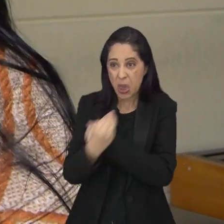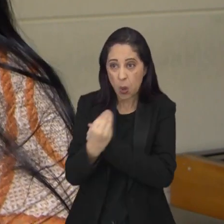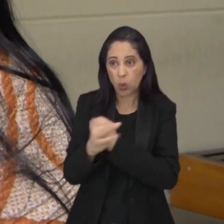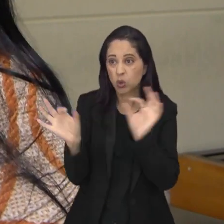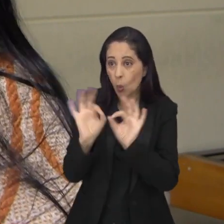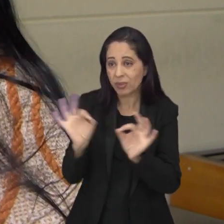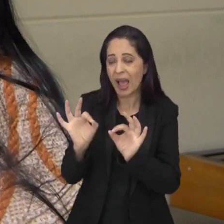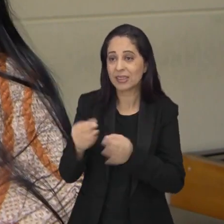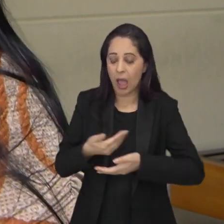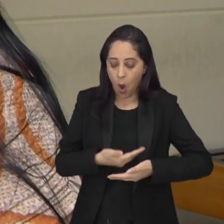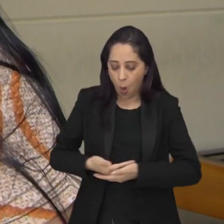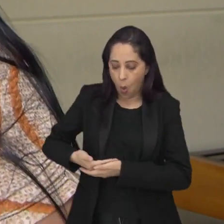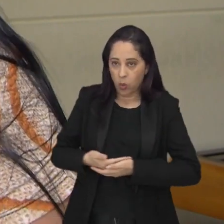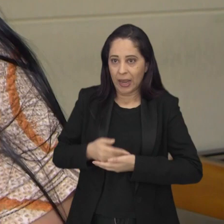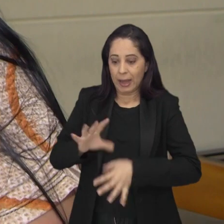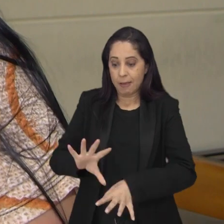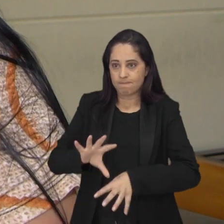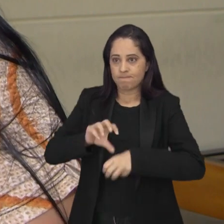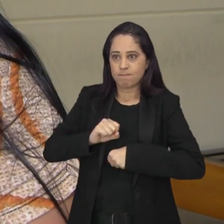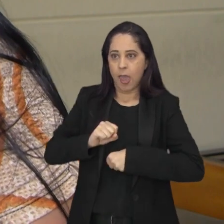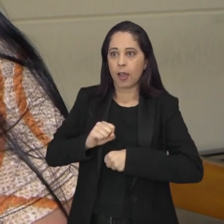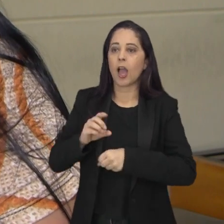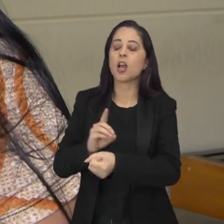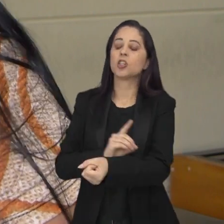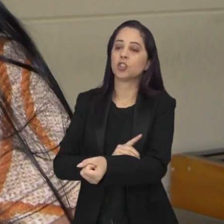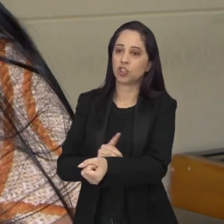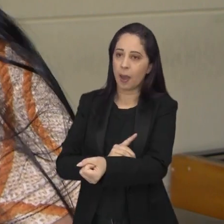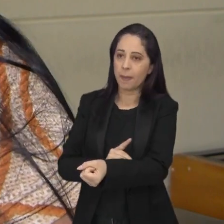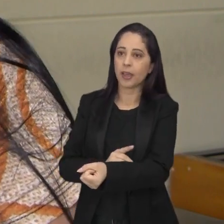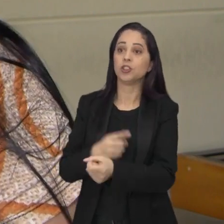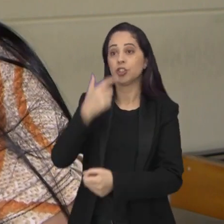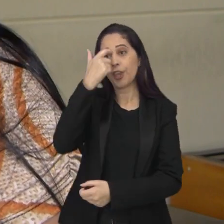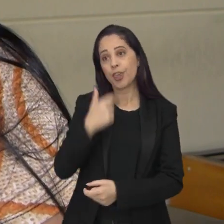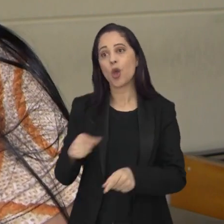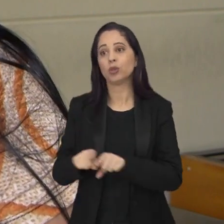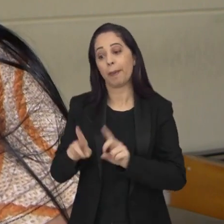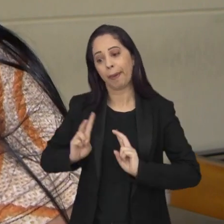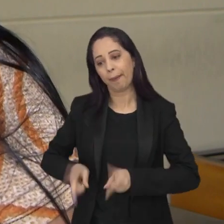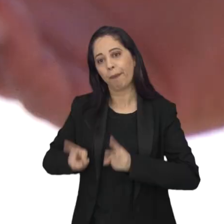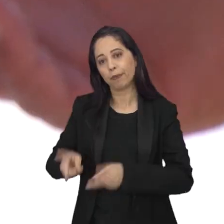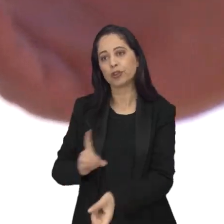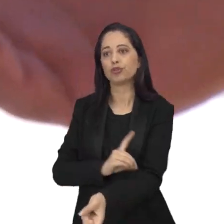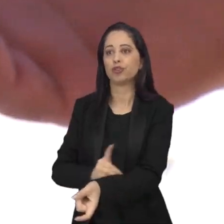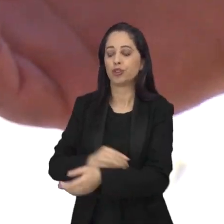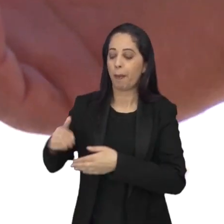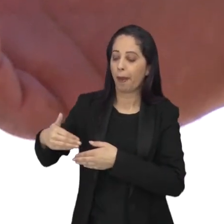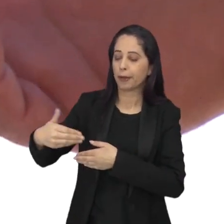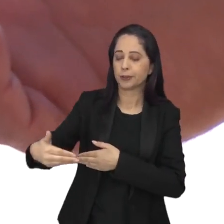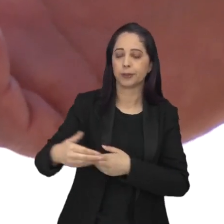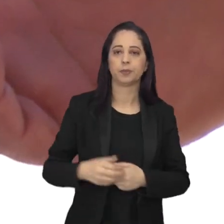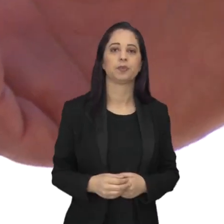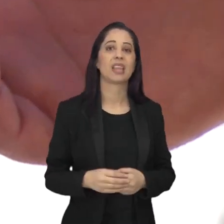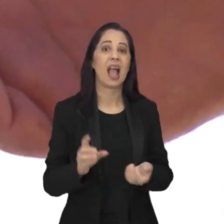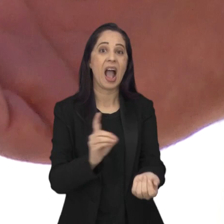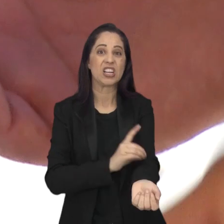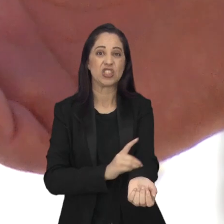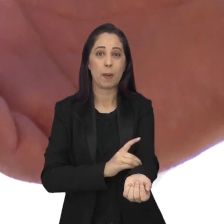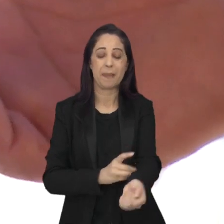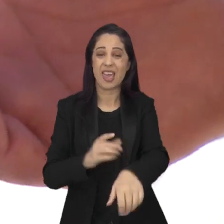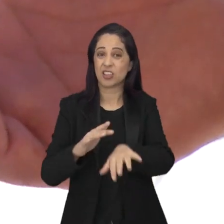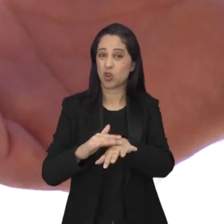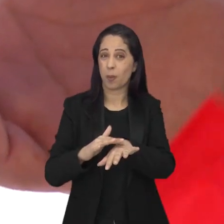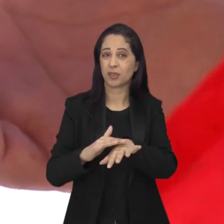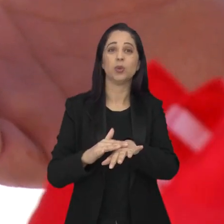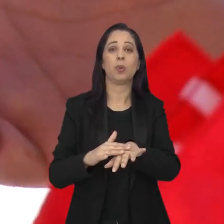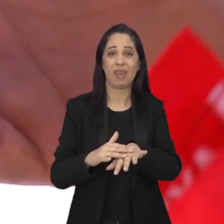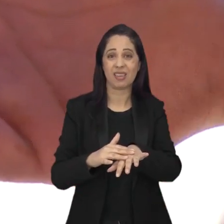posso passar para o bebê e também continuar com essa diabetes. A diabetes é uma doença crônica na qual o